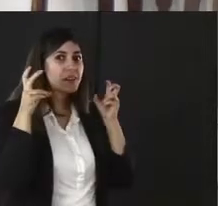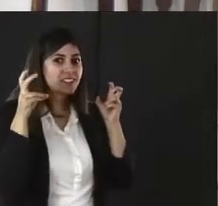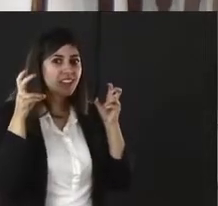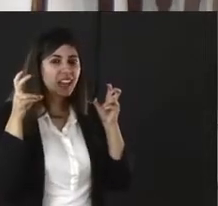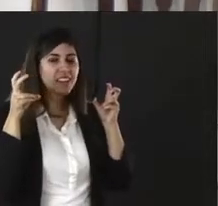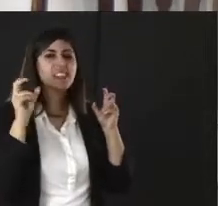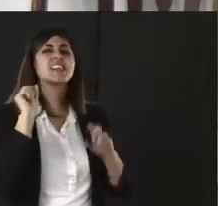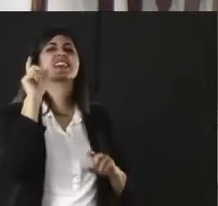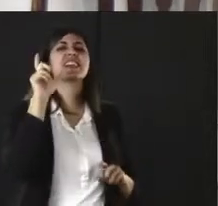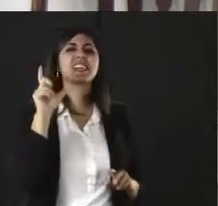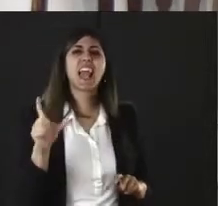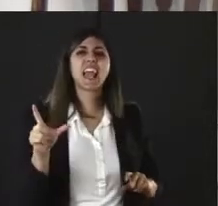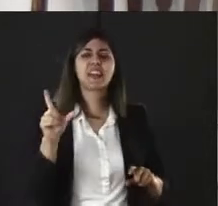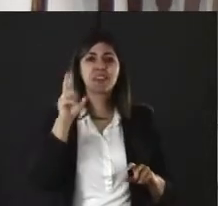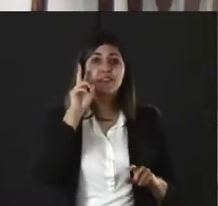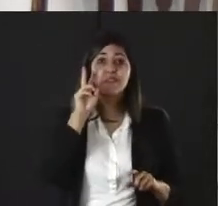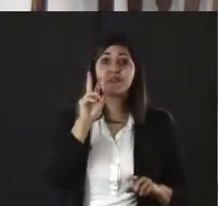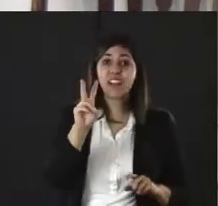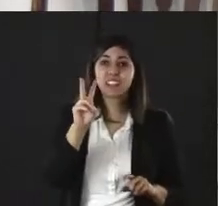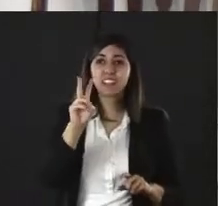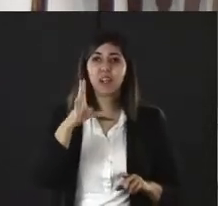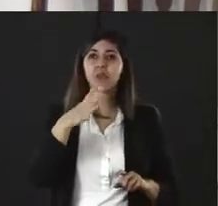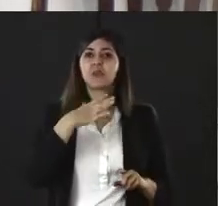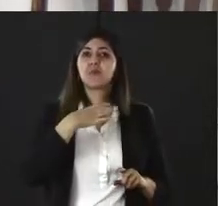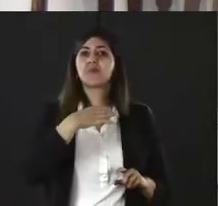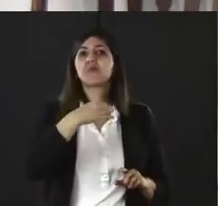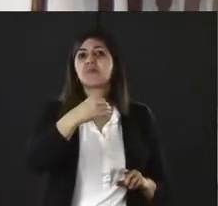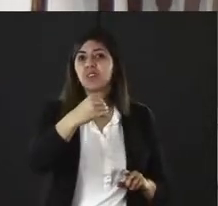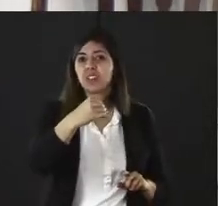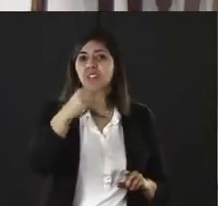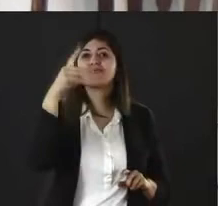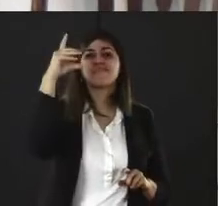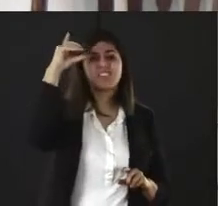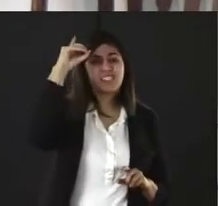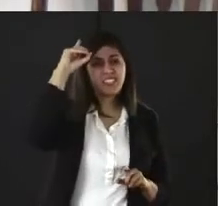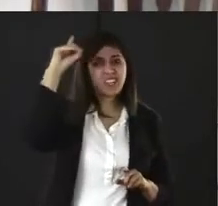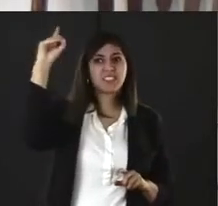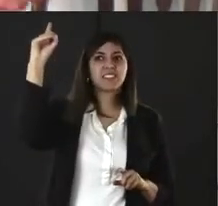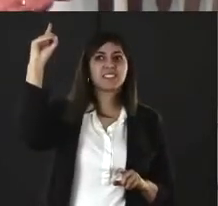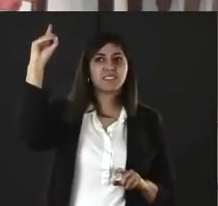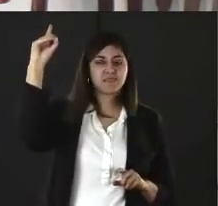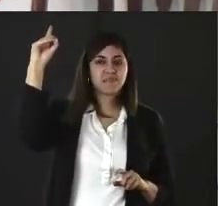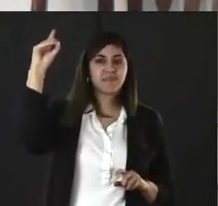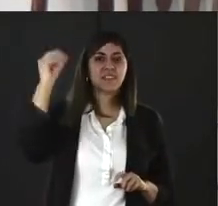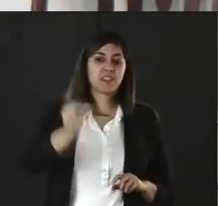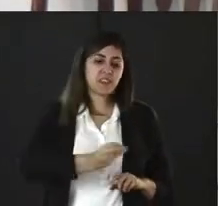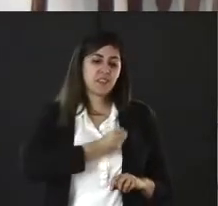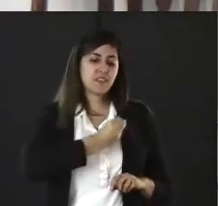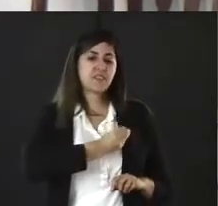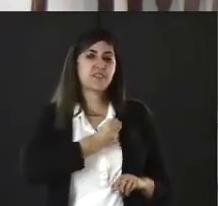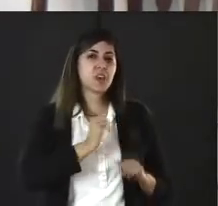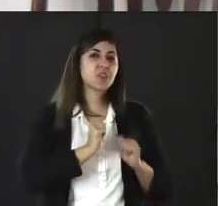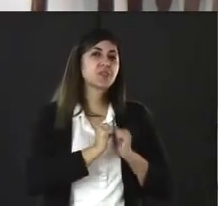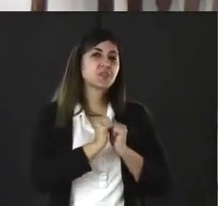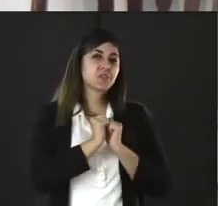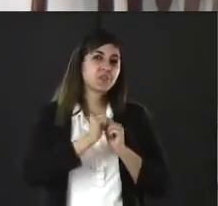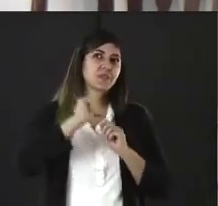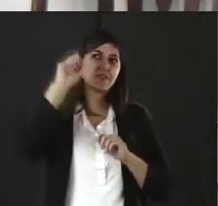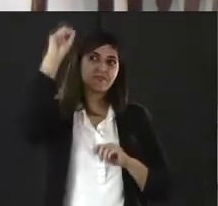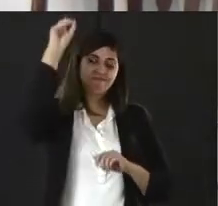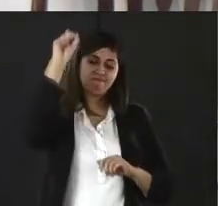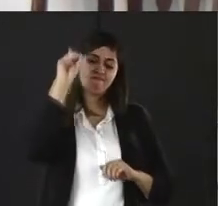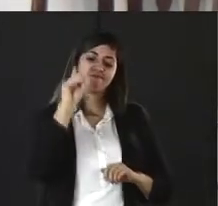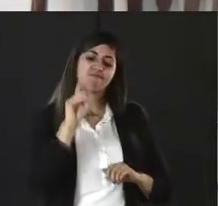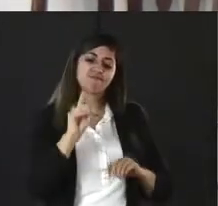filho de deus que é o que joão quer fazer joão quer dizer ele habitou entre nós é joão que vai dizer